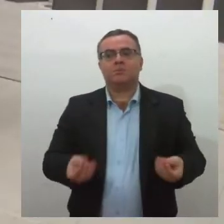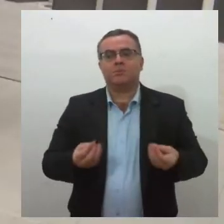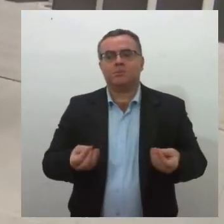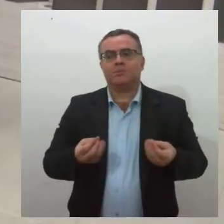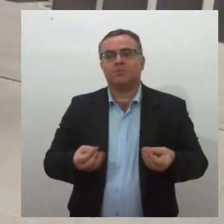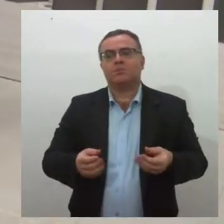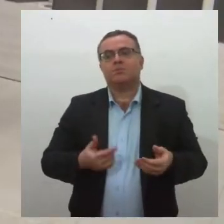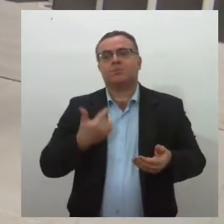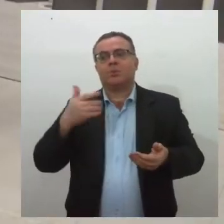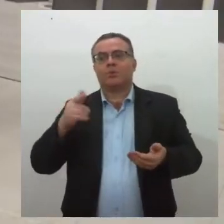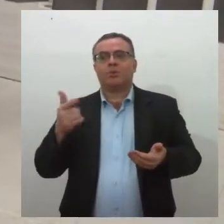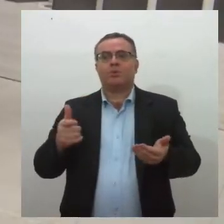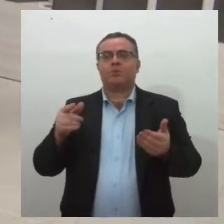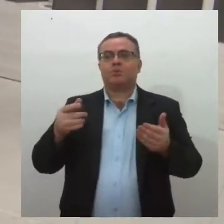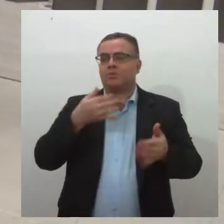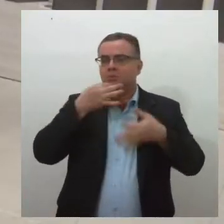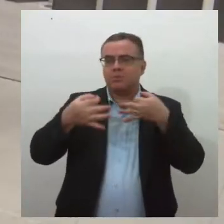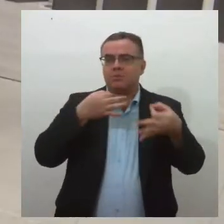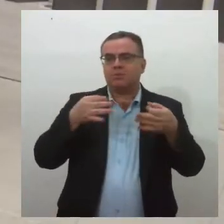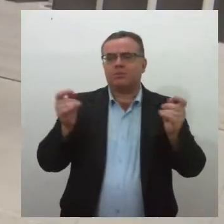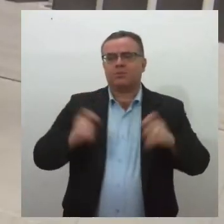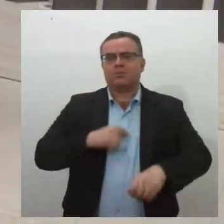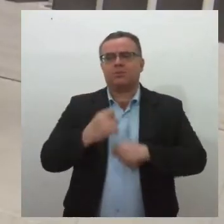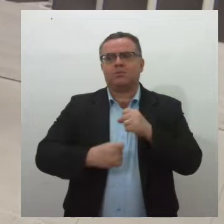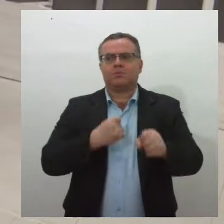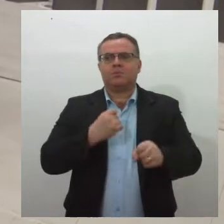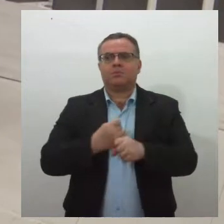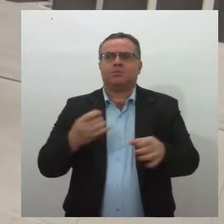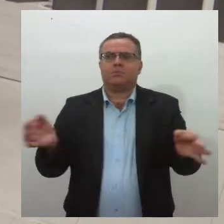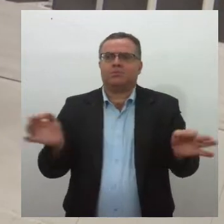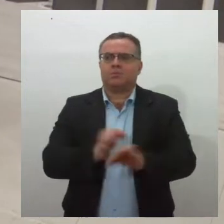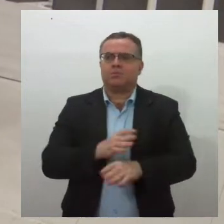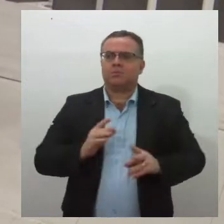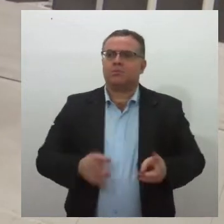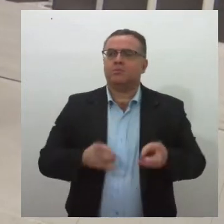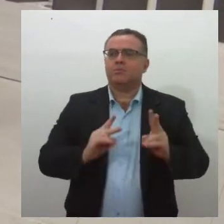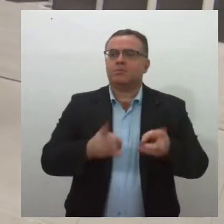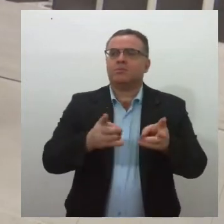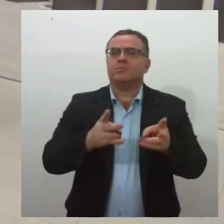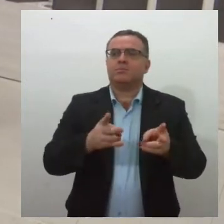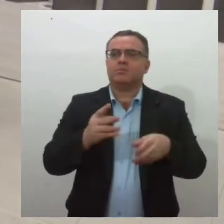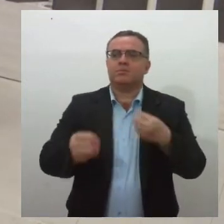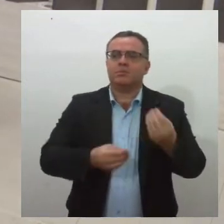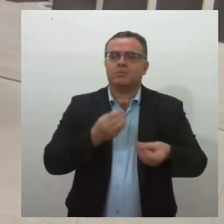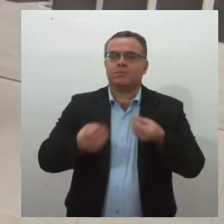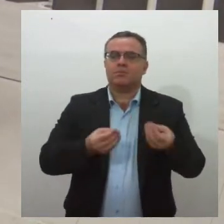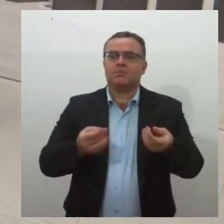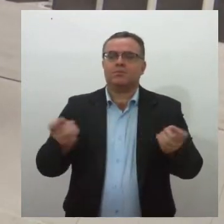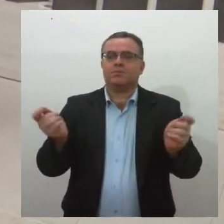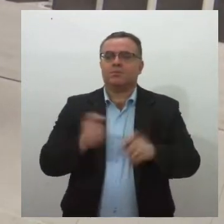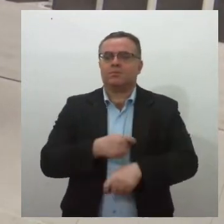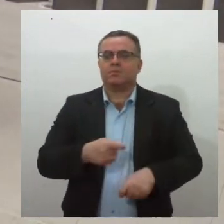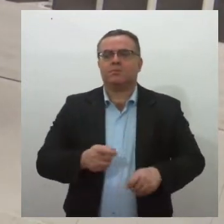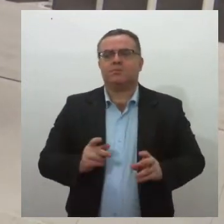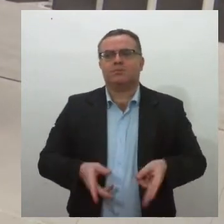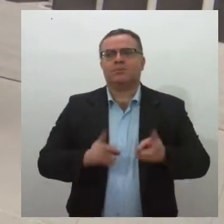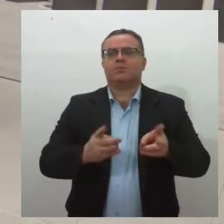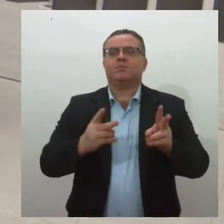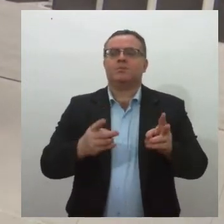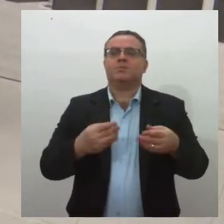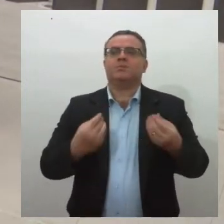outras dicas que você poderia dar para quem passou o ano todo no vermelho, nessa complicação desse período de pandemia, para que ele possa começar o ano